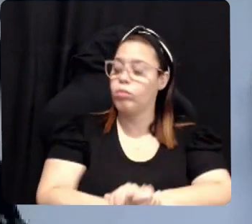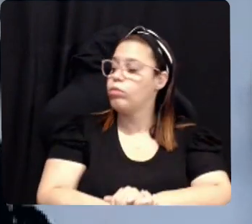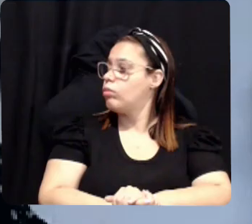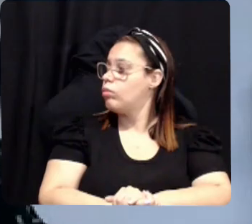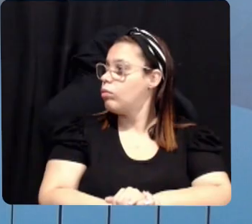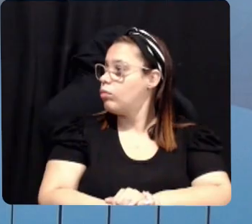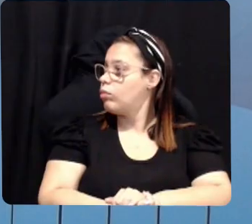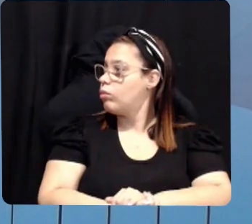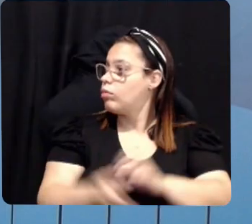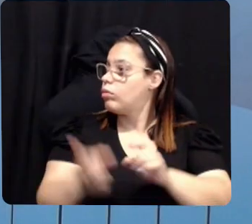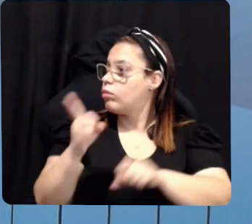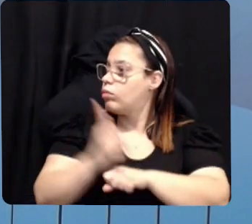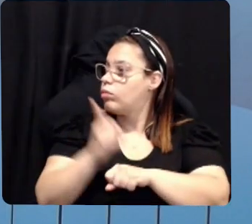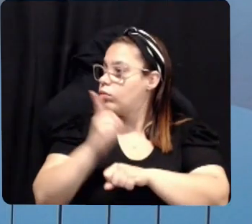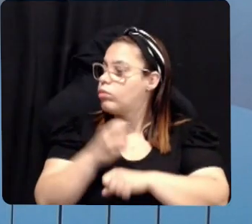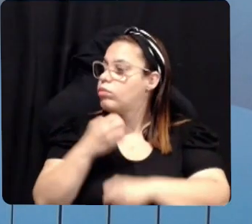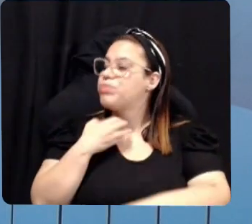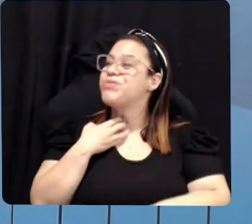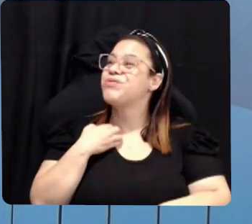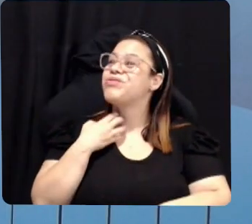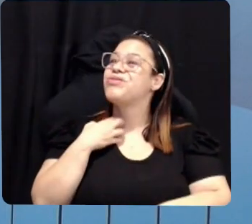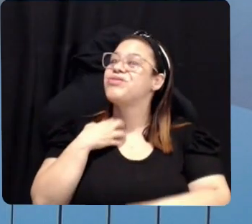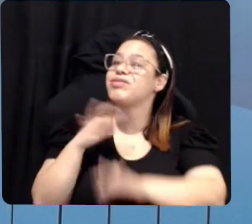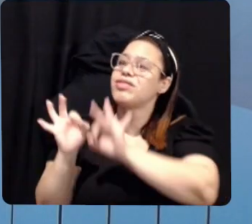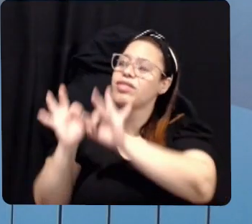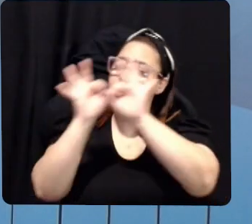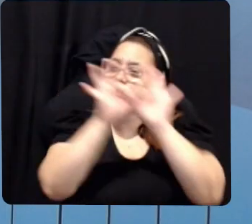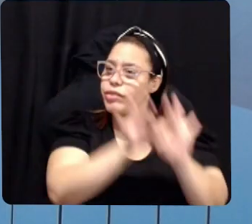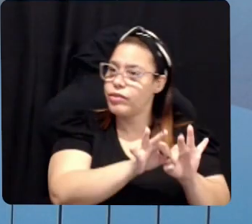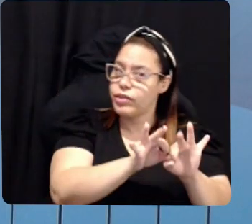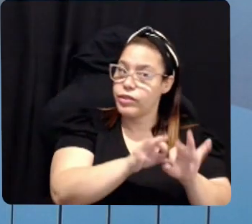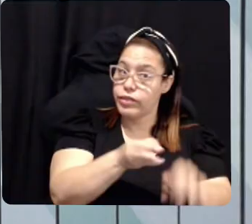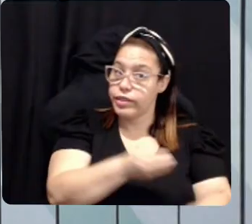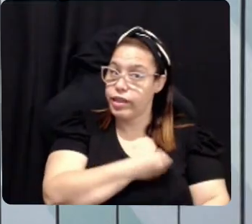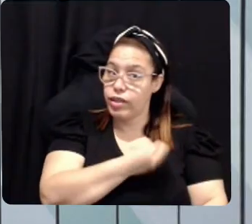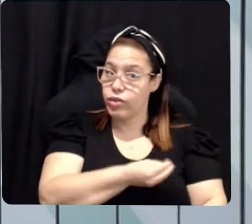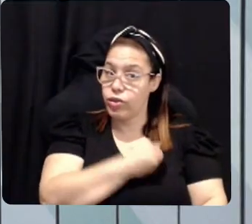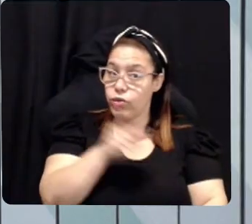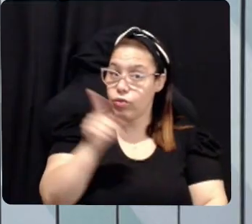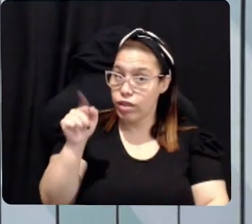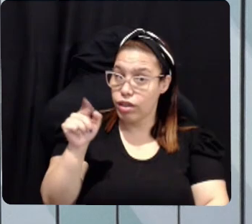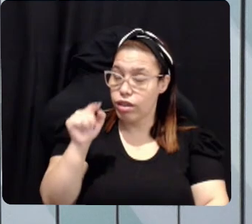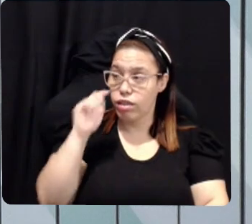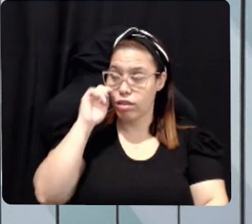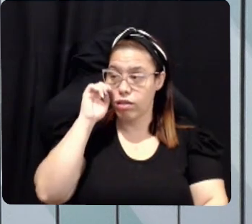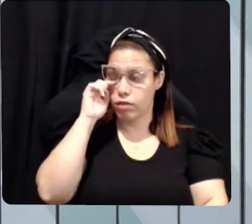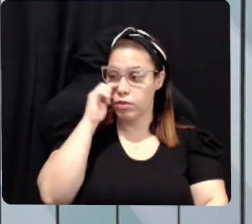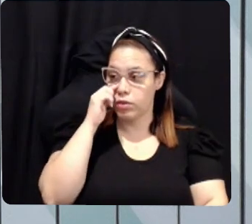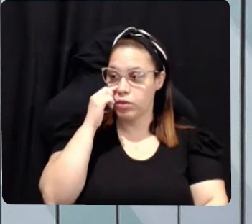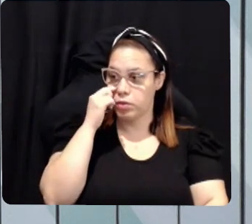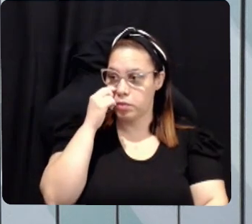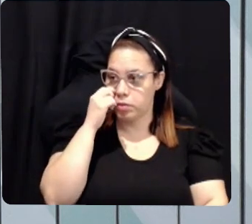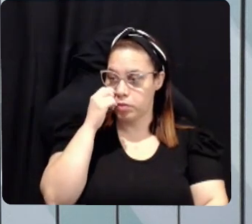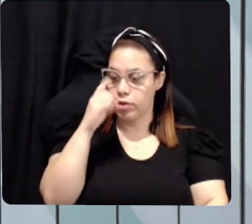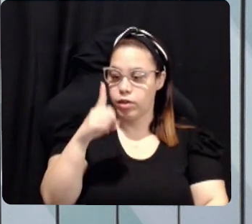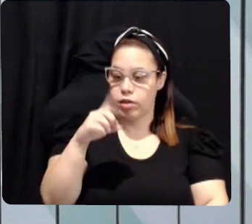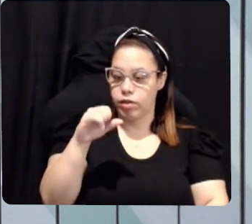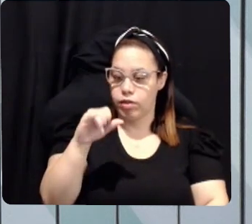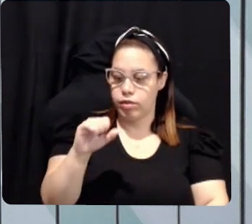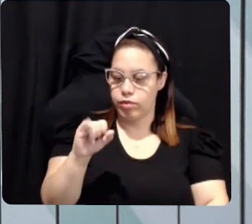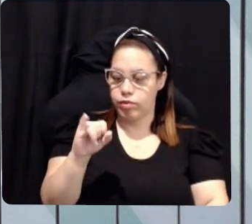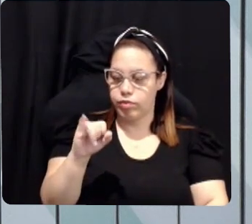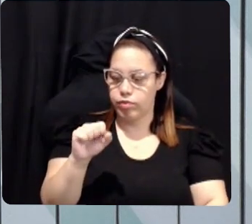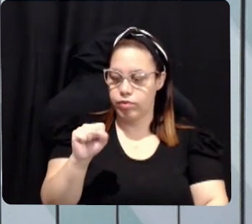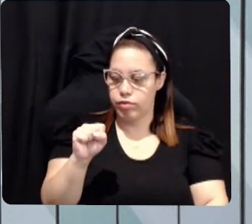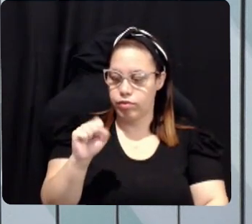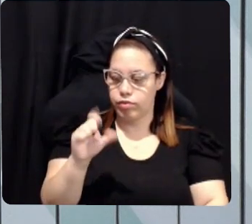momento. E doutora, essa condição ela vai acompanhar essa criança ao longo da vida, né? Essa, no caso, a